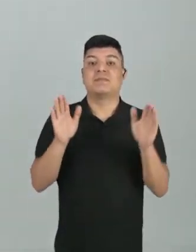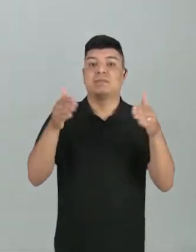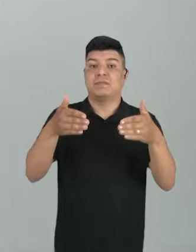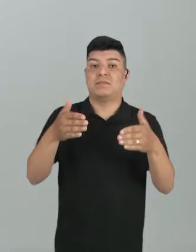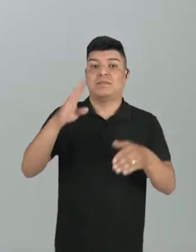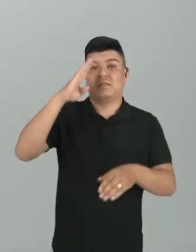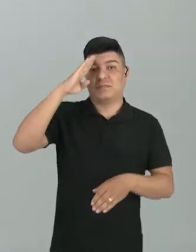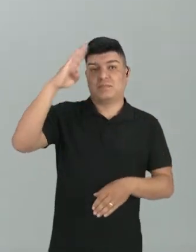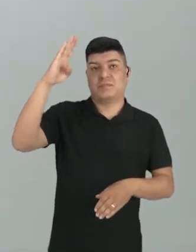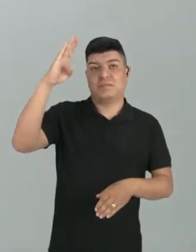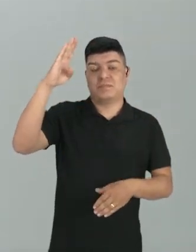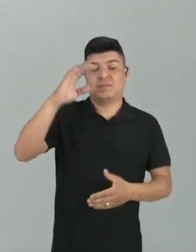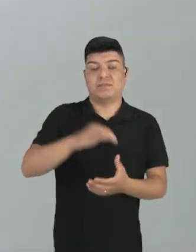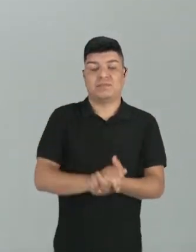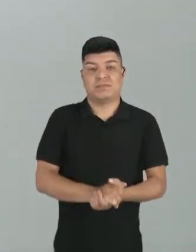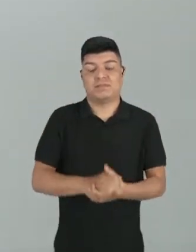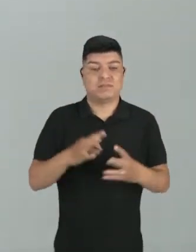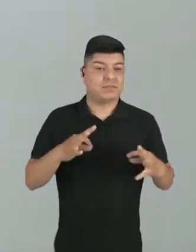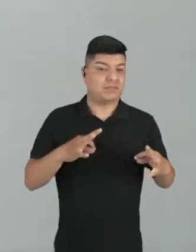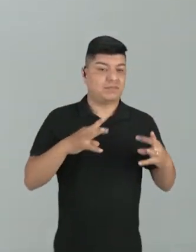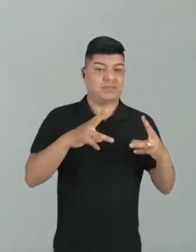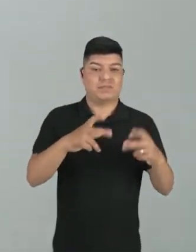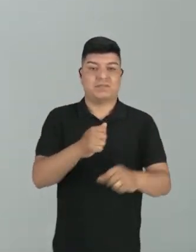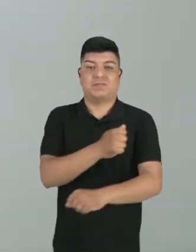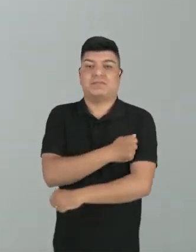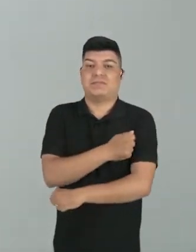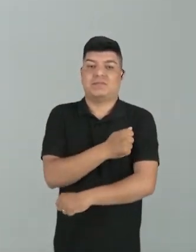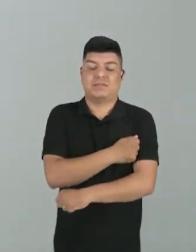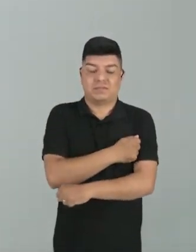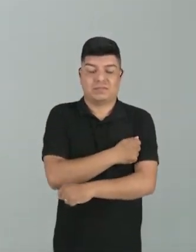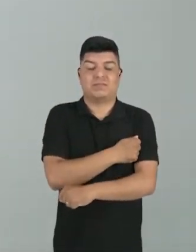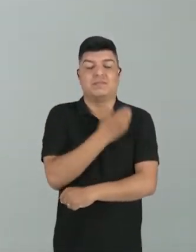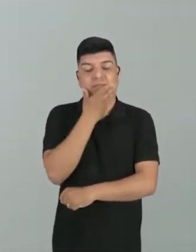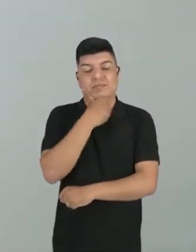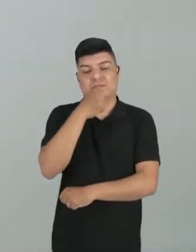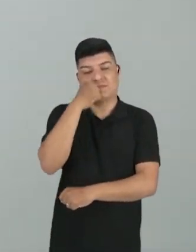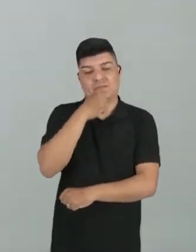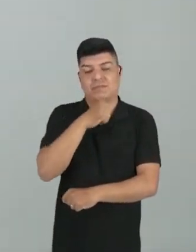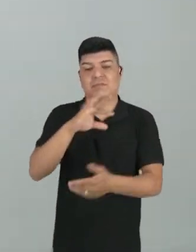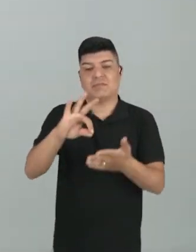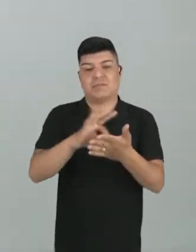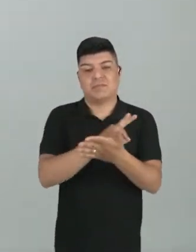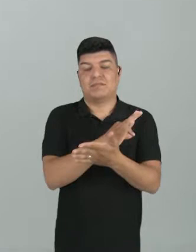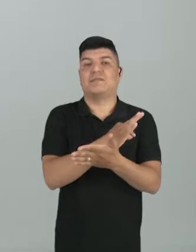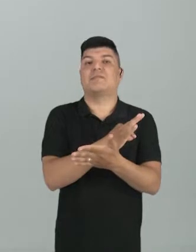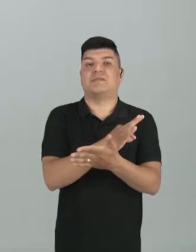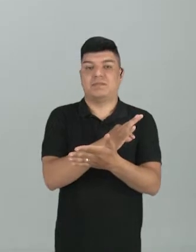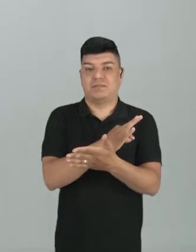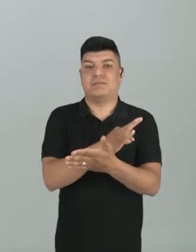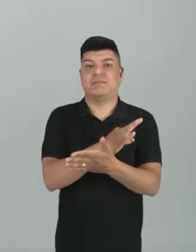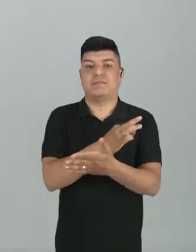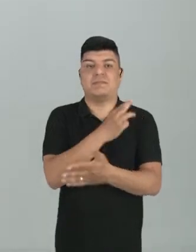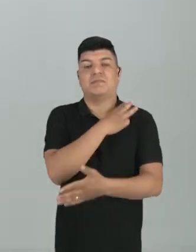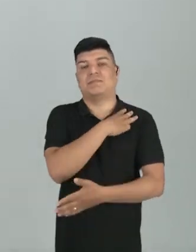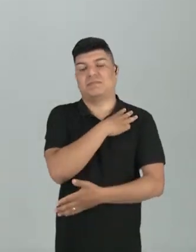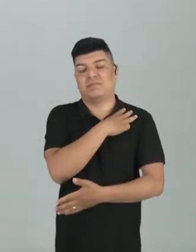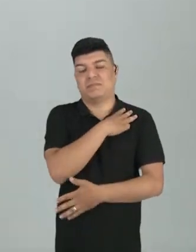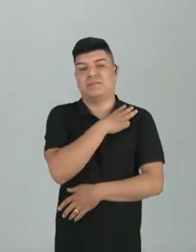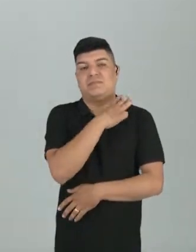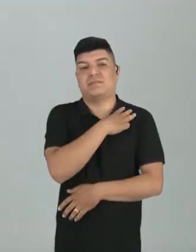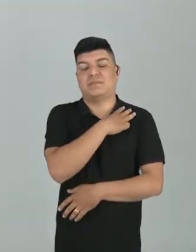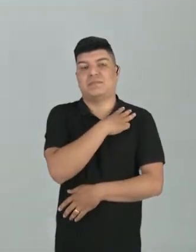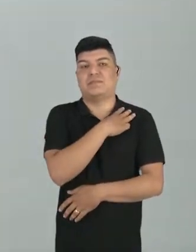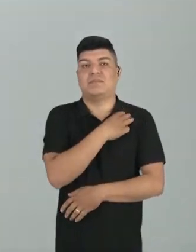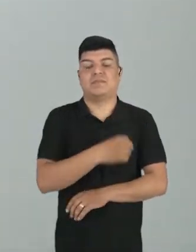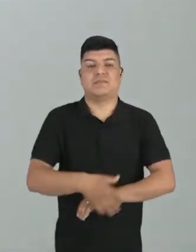direcionada principalmente a todos aqueles alunos e alunas que estão matriculados na terceira série